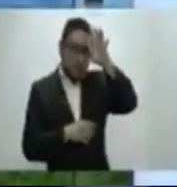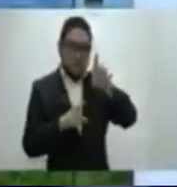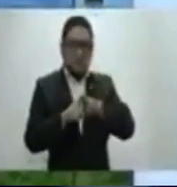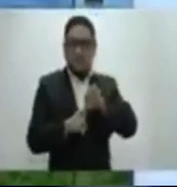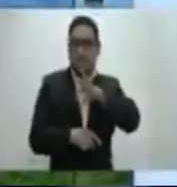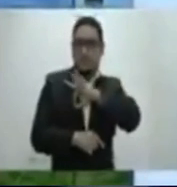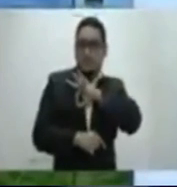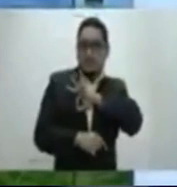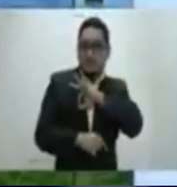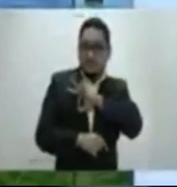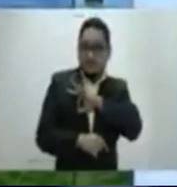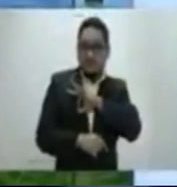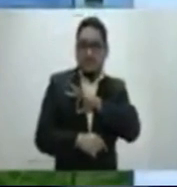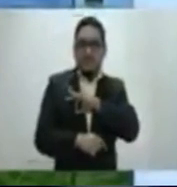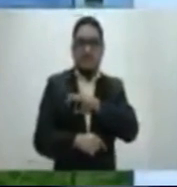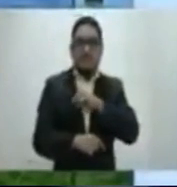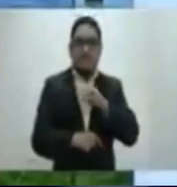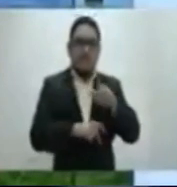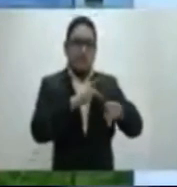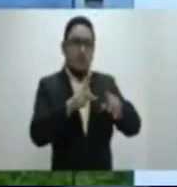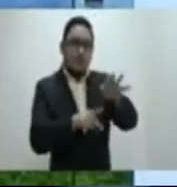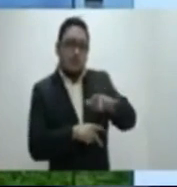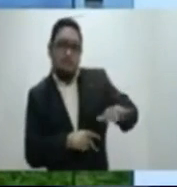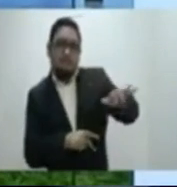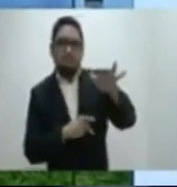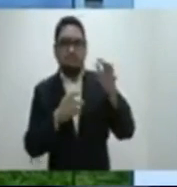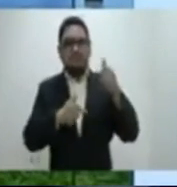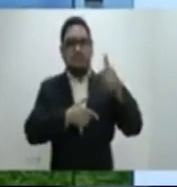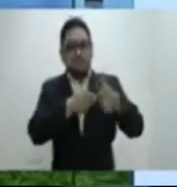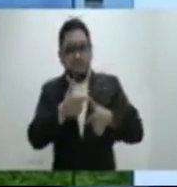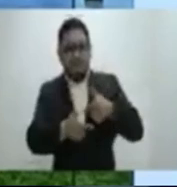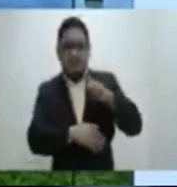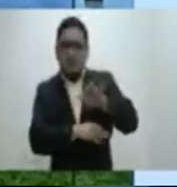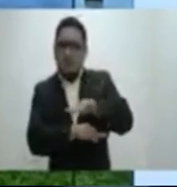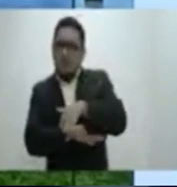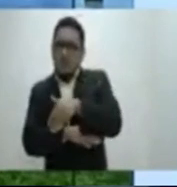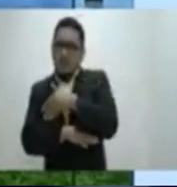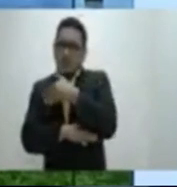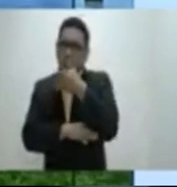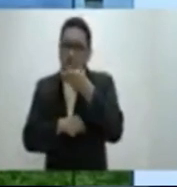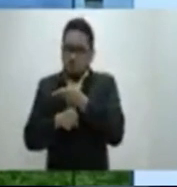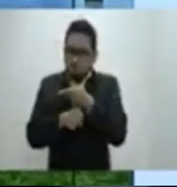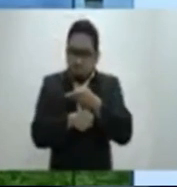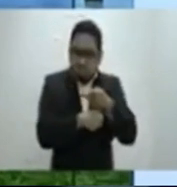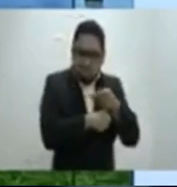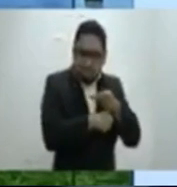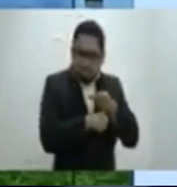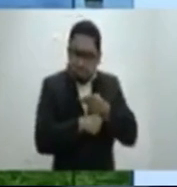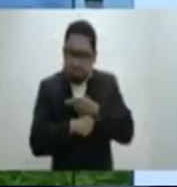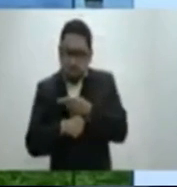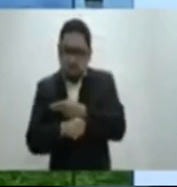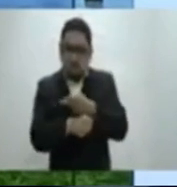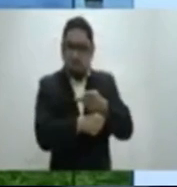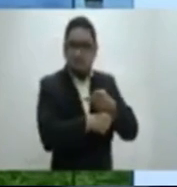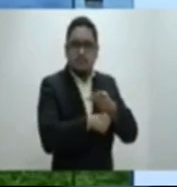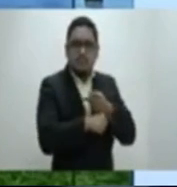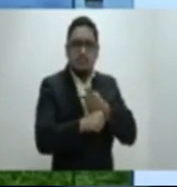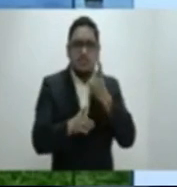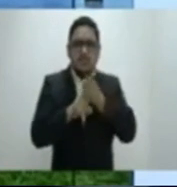Militar, à população que trabalharam incansavelmente durante horas